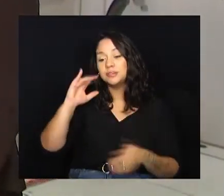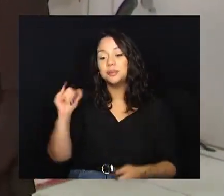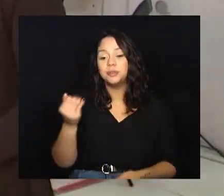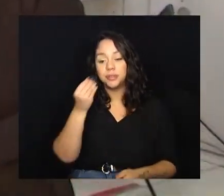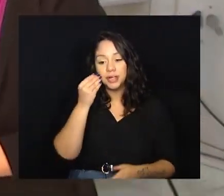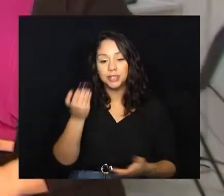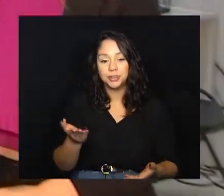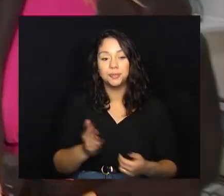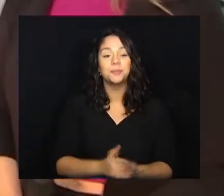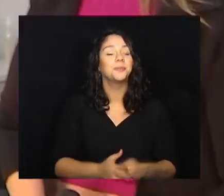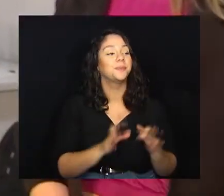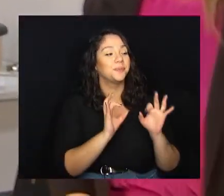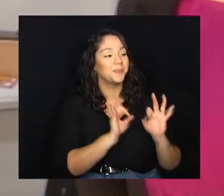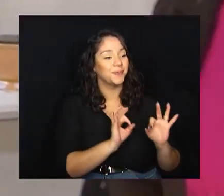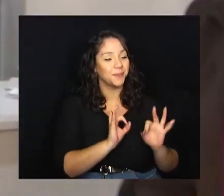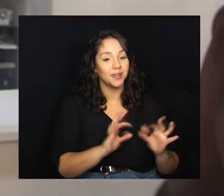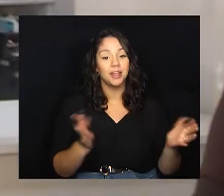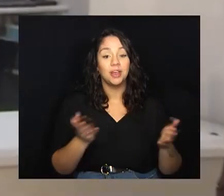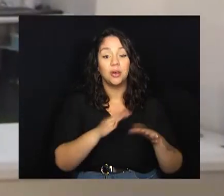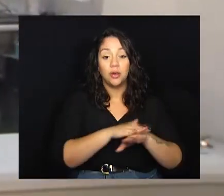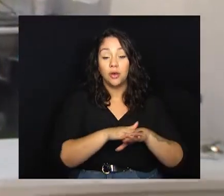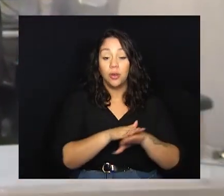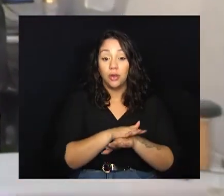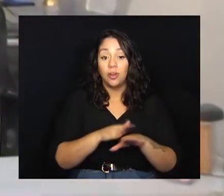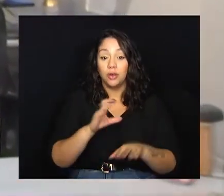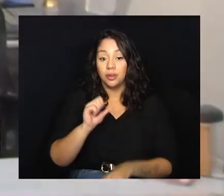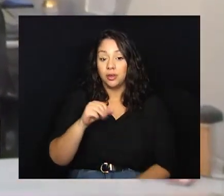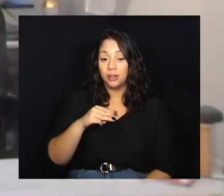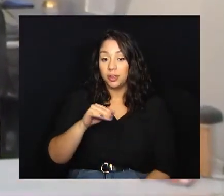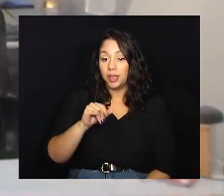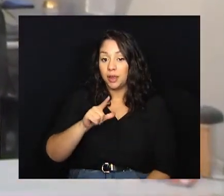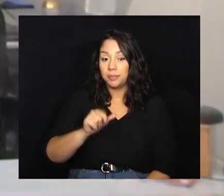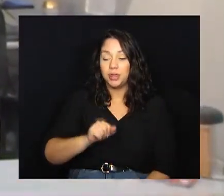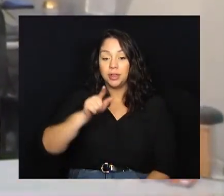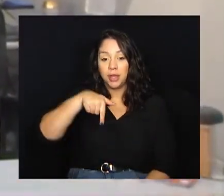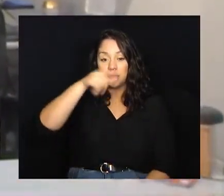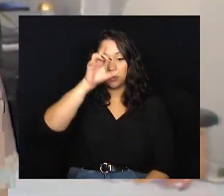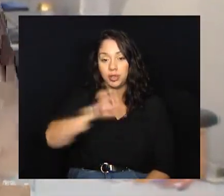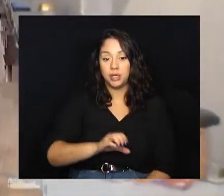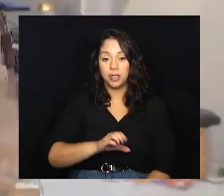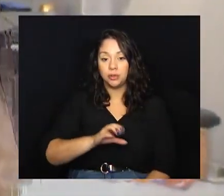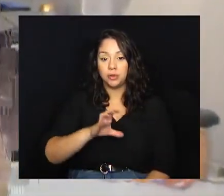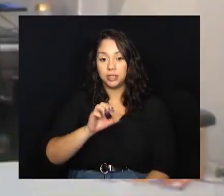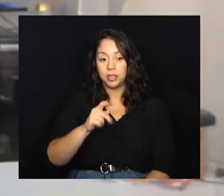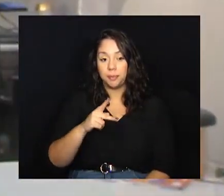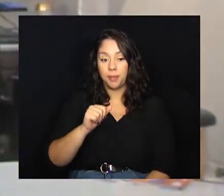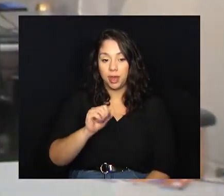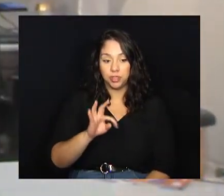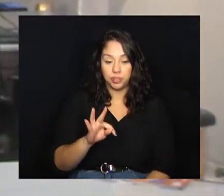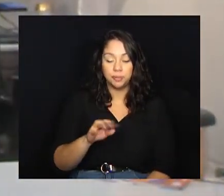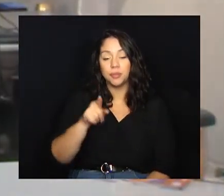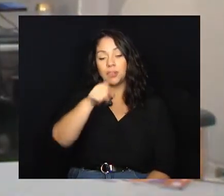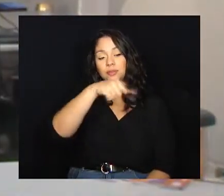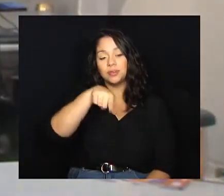É isso aí muito obrigado conversamos com a Camila que é a coordenadora do cepap você aí nos estúdios Tem mais informações